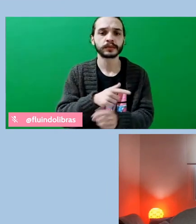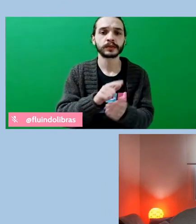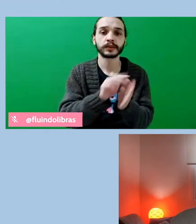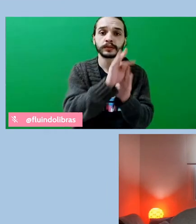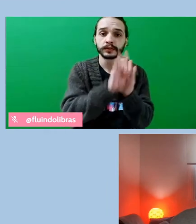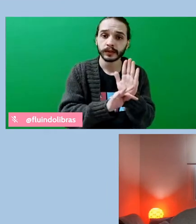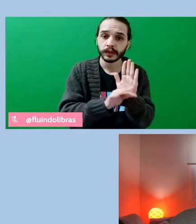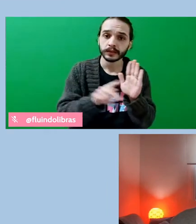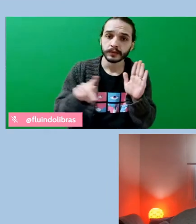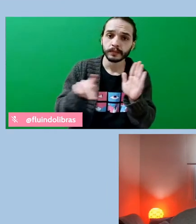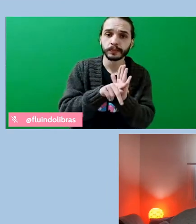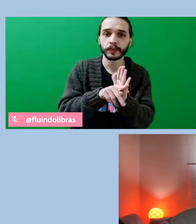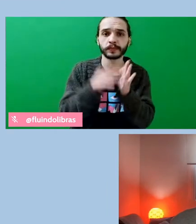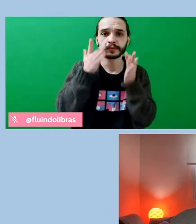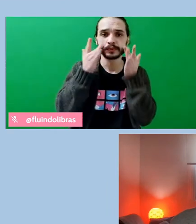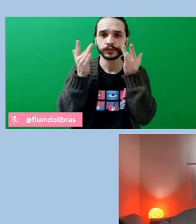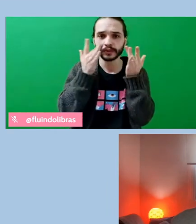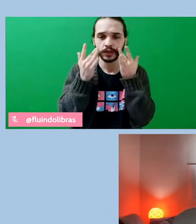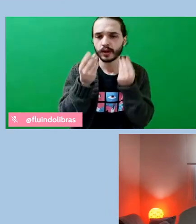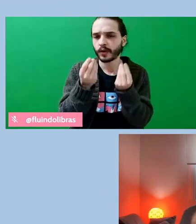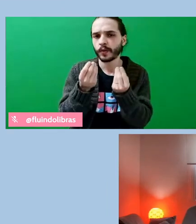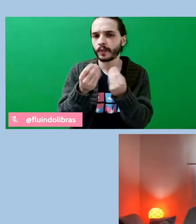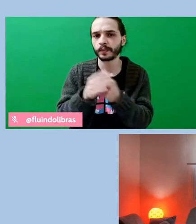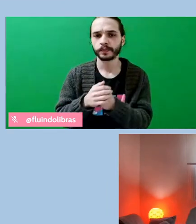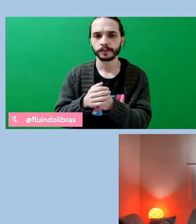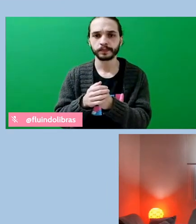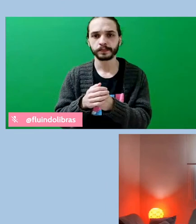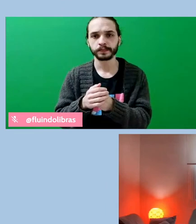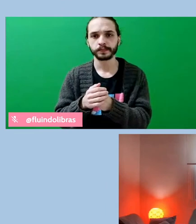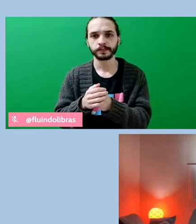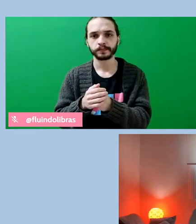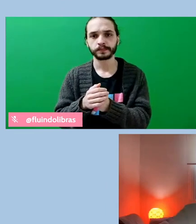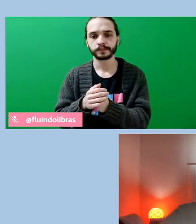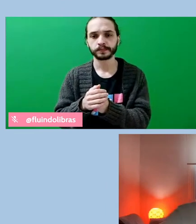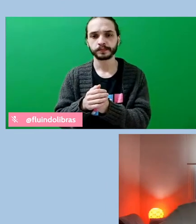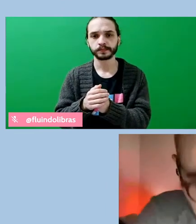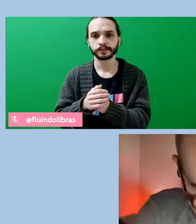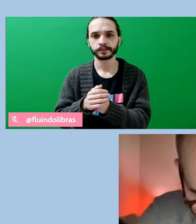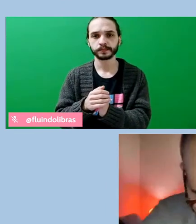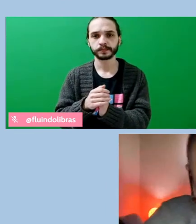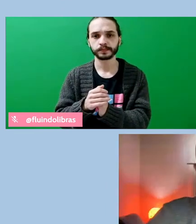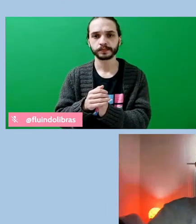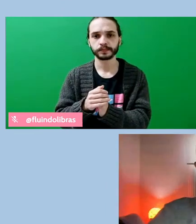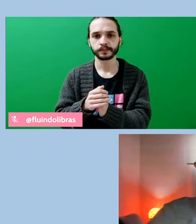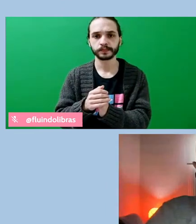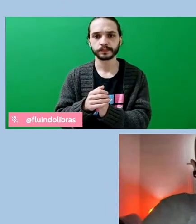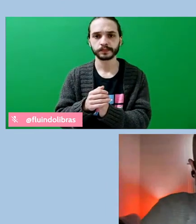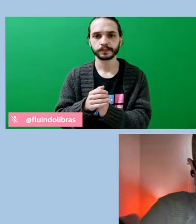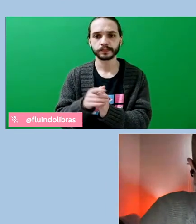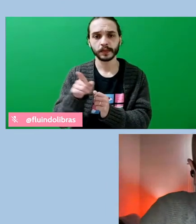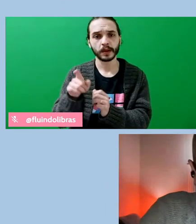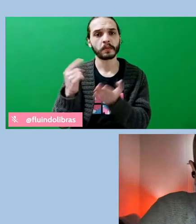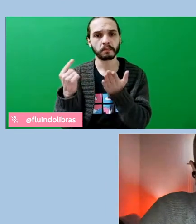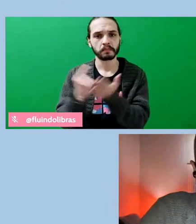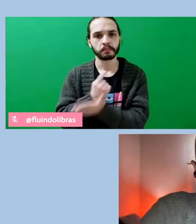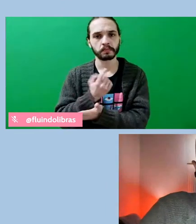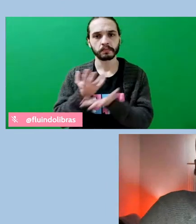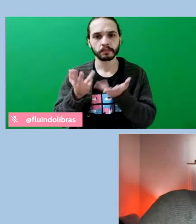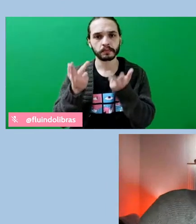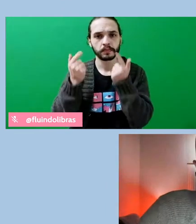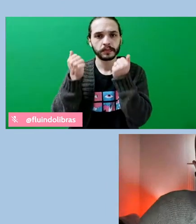de teatro, né? super. Seria isso. Não, essa pergunta é maravilhosa, apesar de